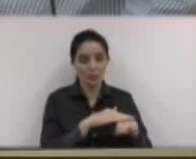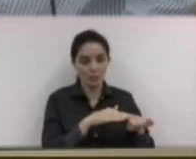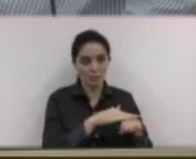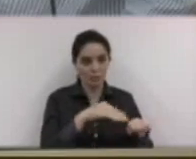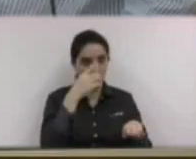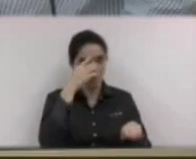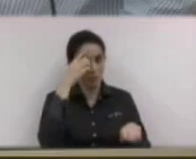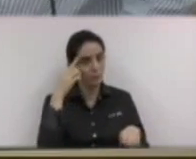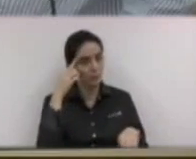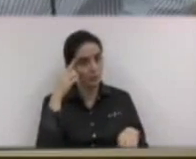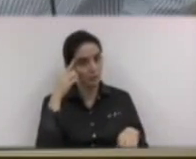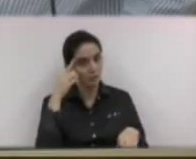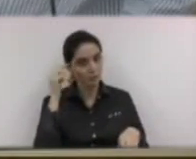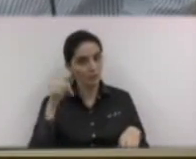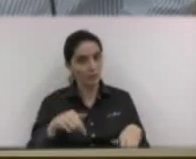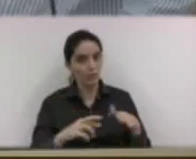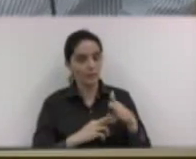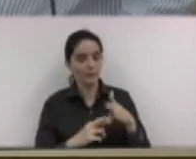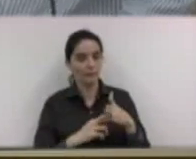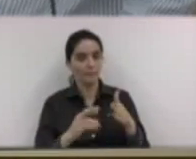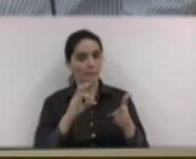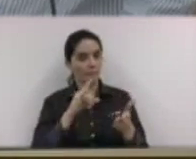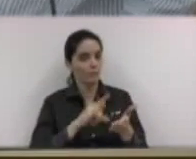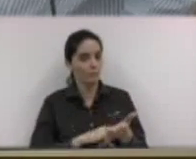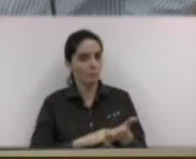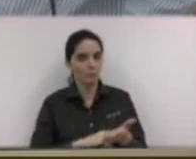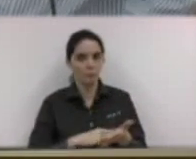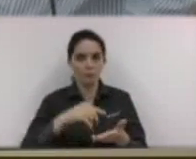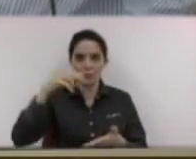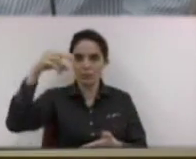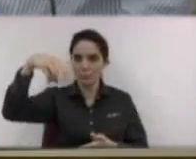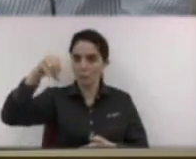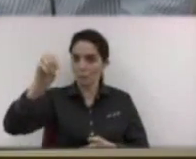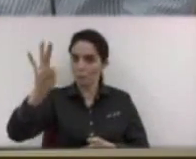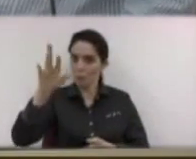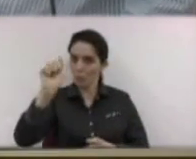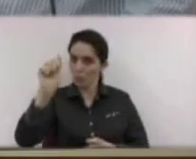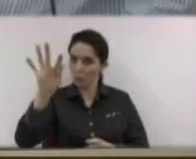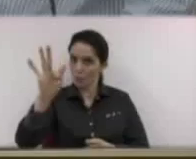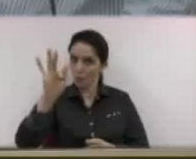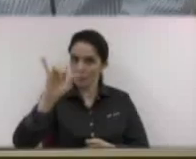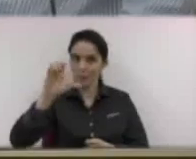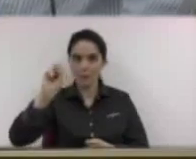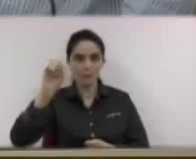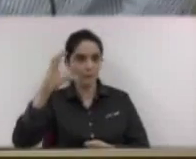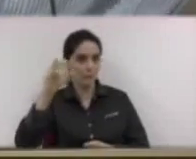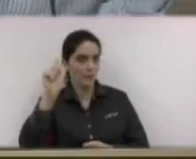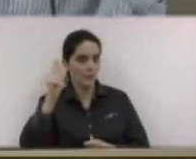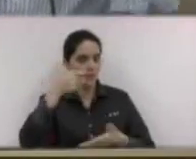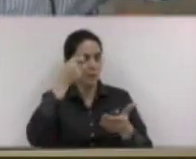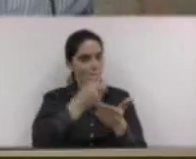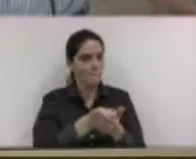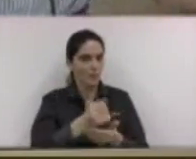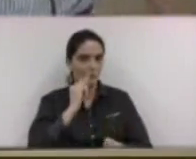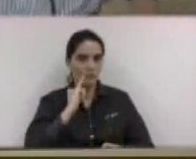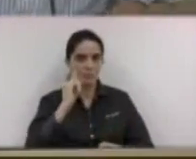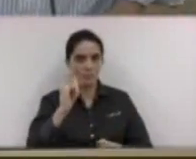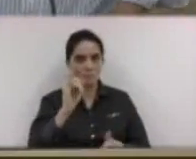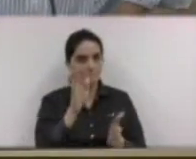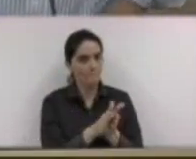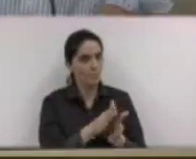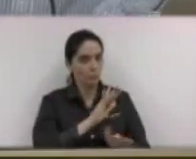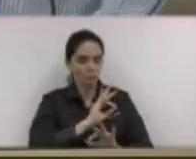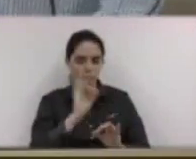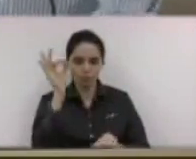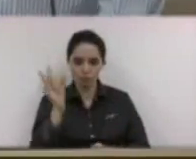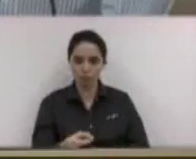pessoas vierem com toda a documentação, nota fiscal da mercadoria, empresas abertas, pagando os impostos, nós